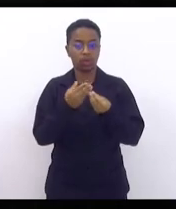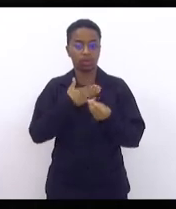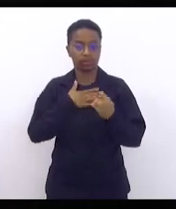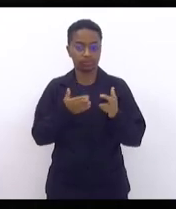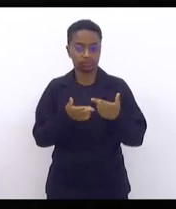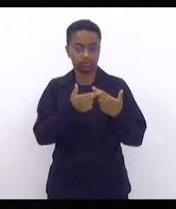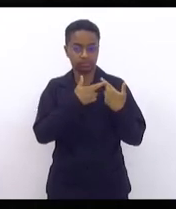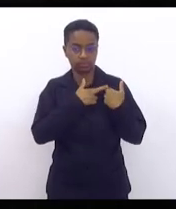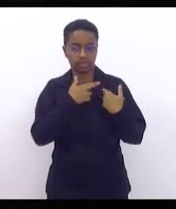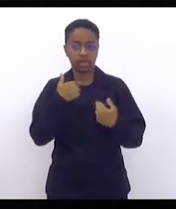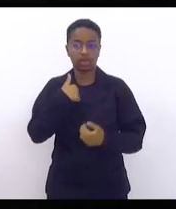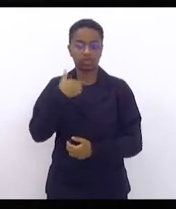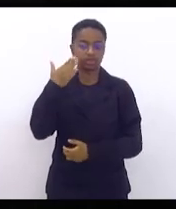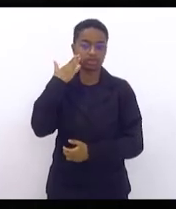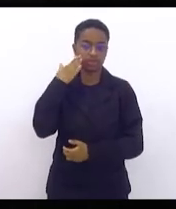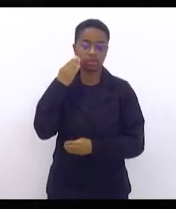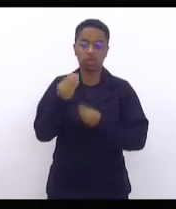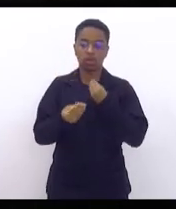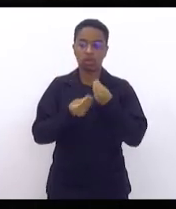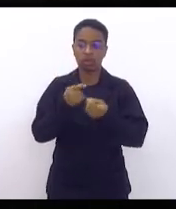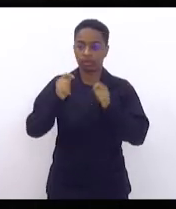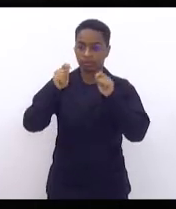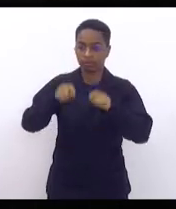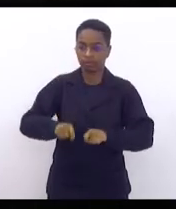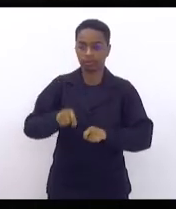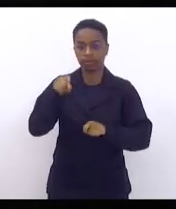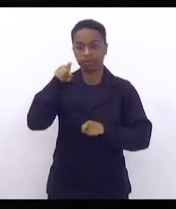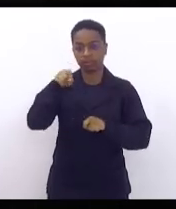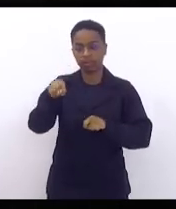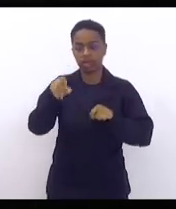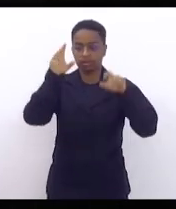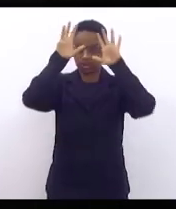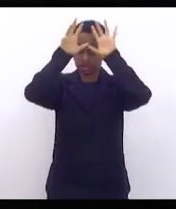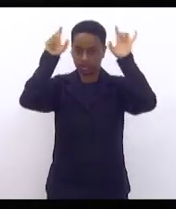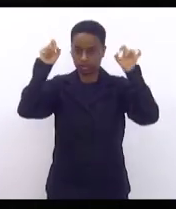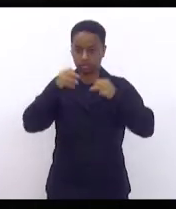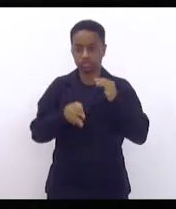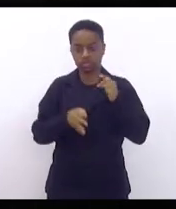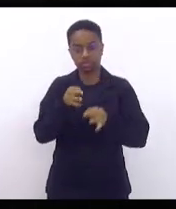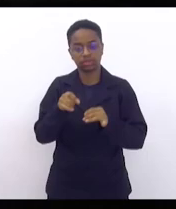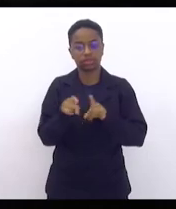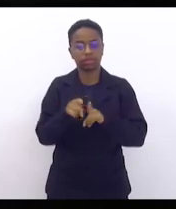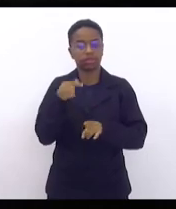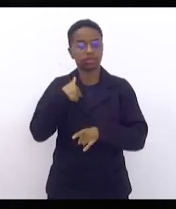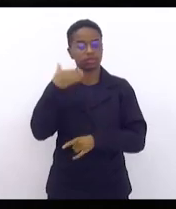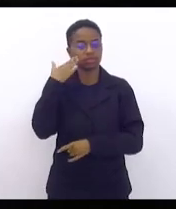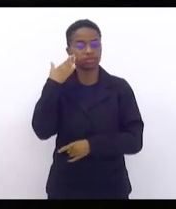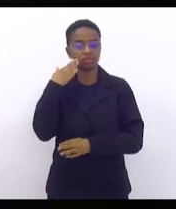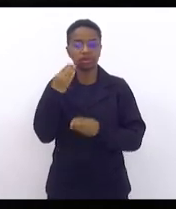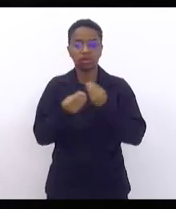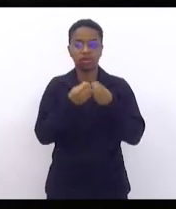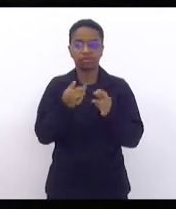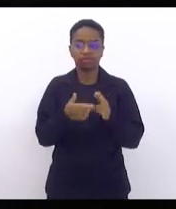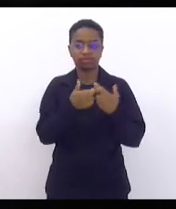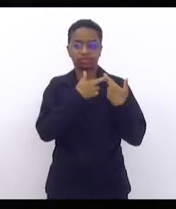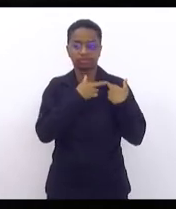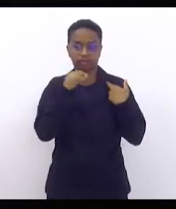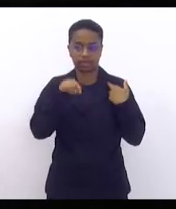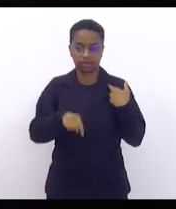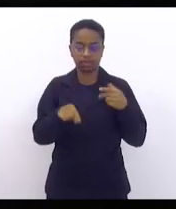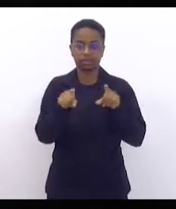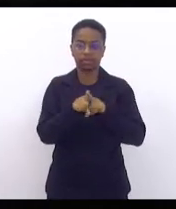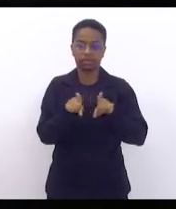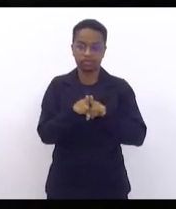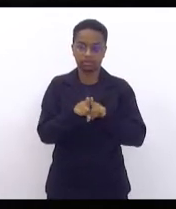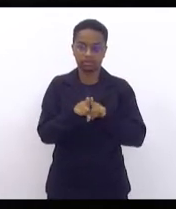sabedora da competência do tribunal de justiça sabedoria da responsabilidade que tem esta casa Legislativa também